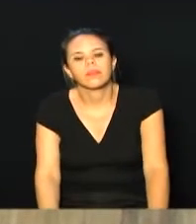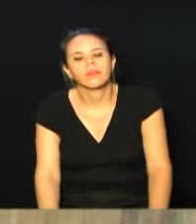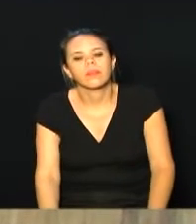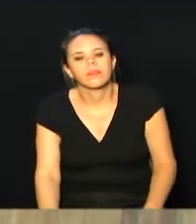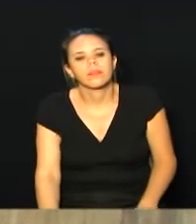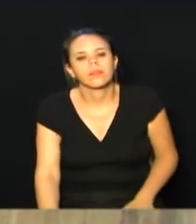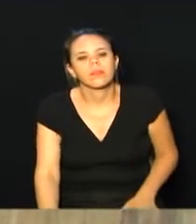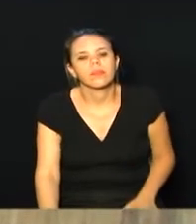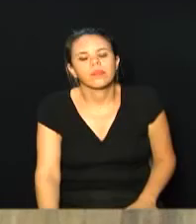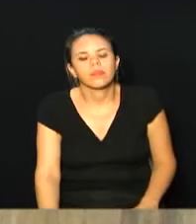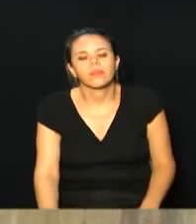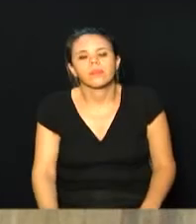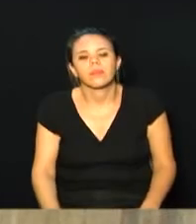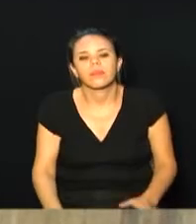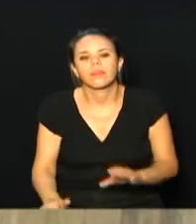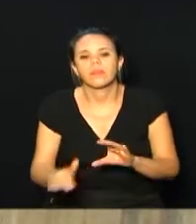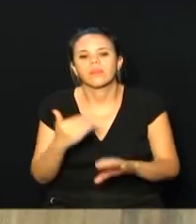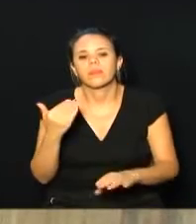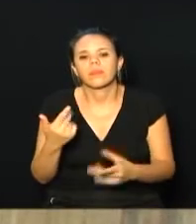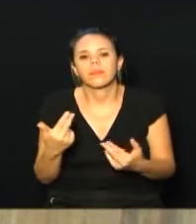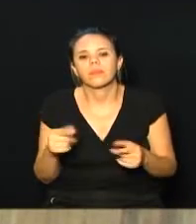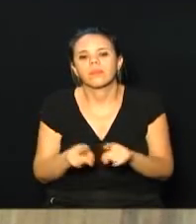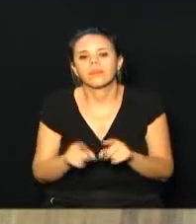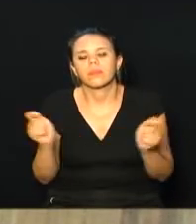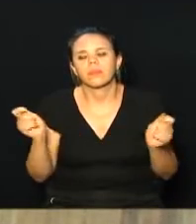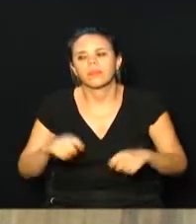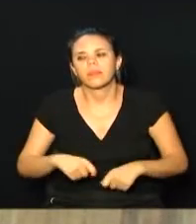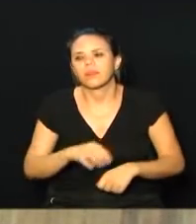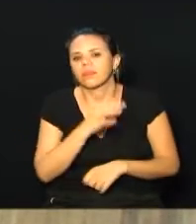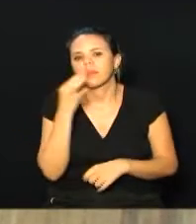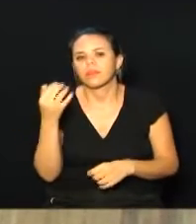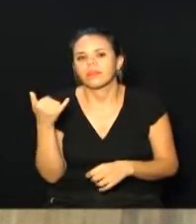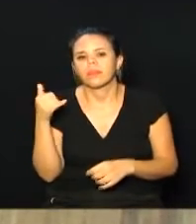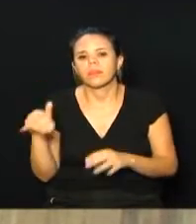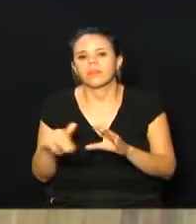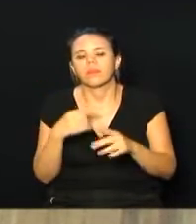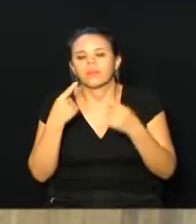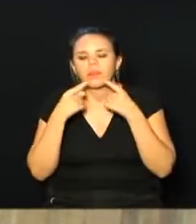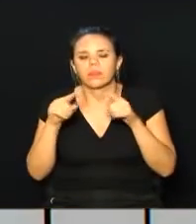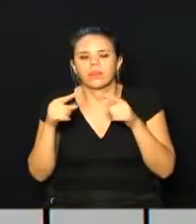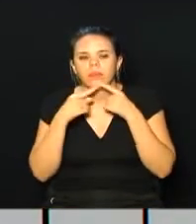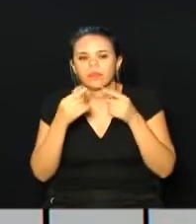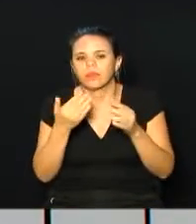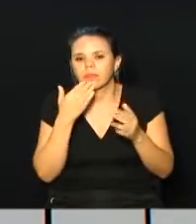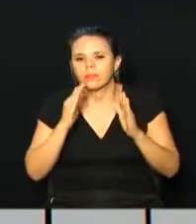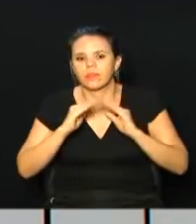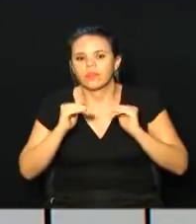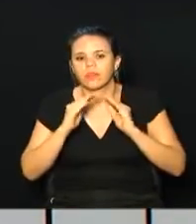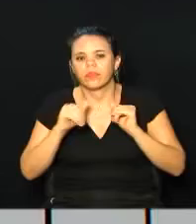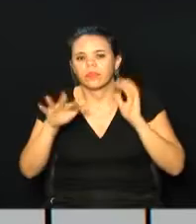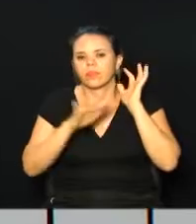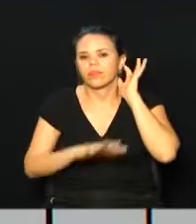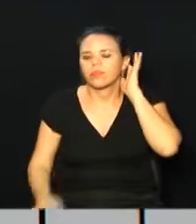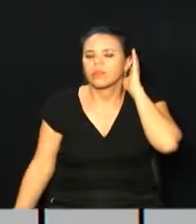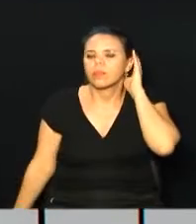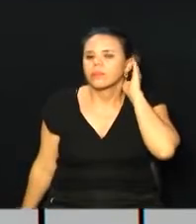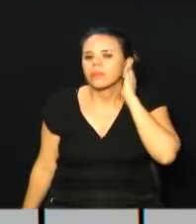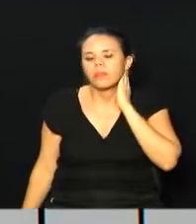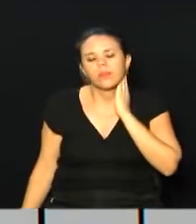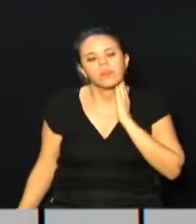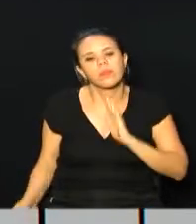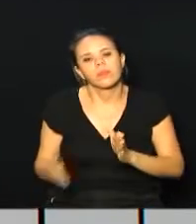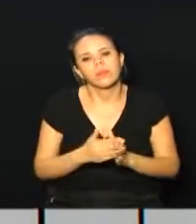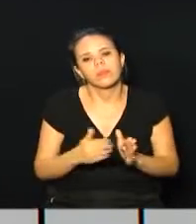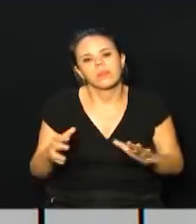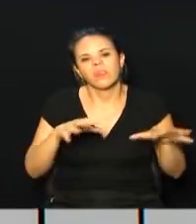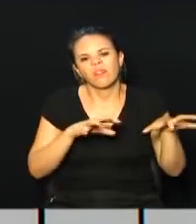Olha, eu tenho recebido, e isso aqui é uma ferramenta poderosa, né? Também reclamações e pedidos nesse período